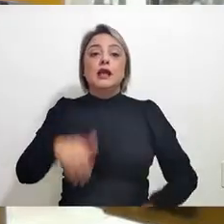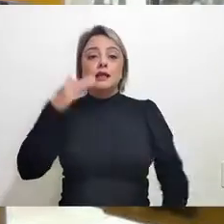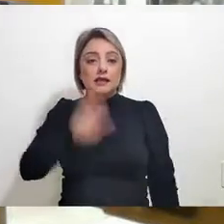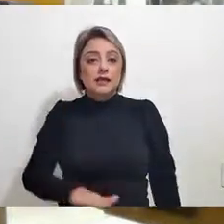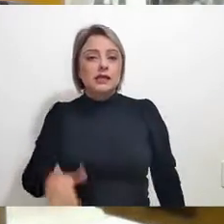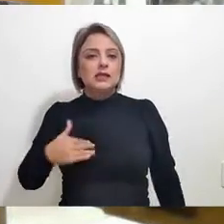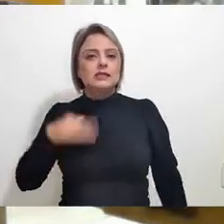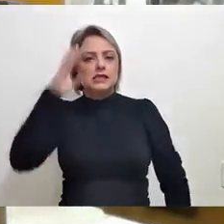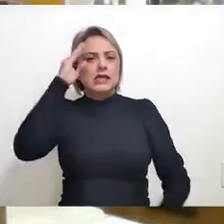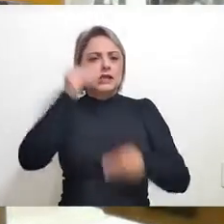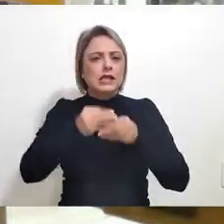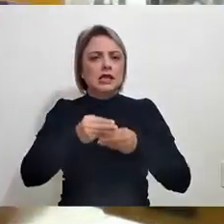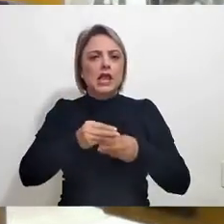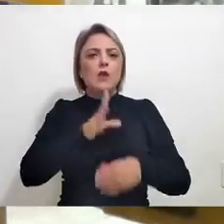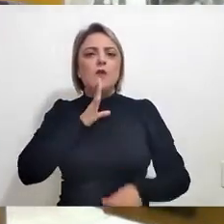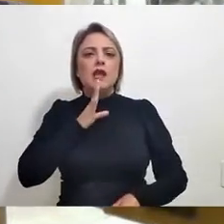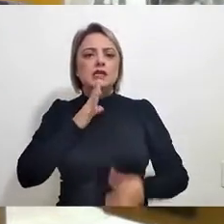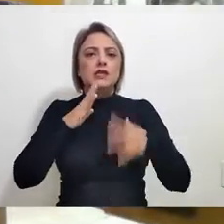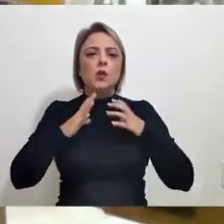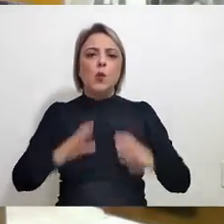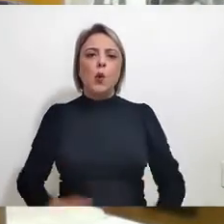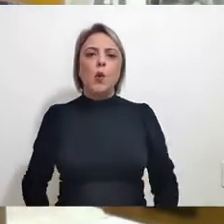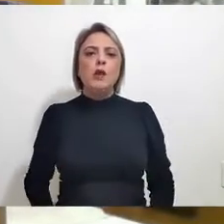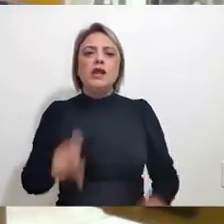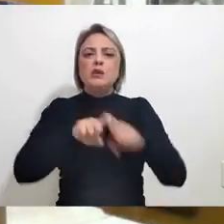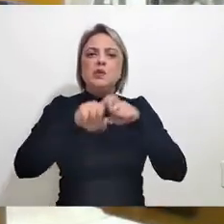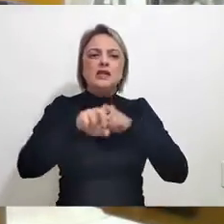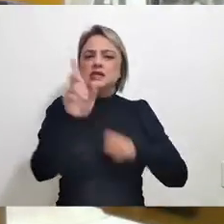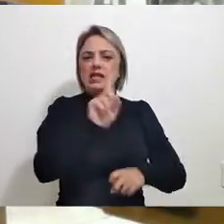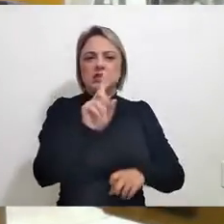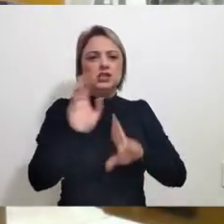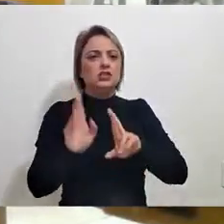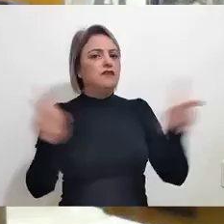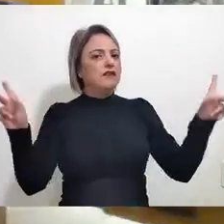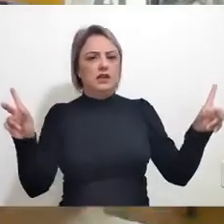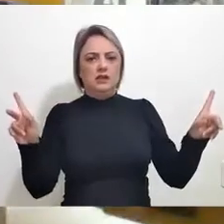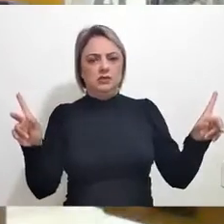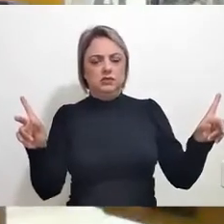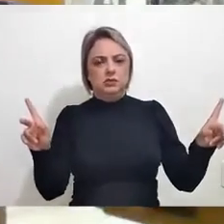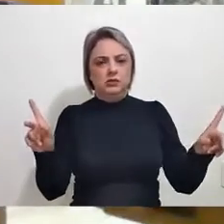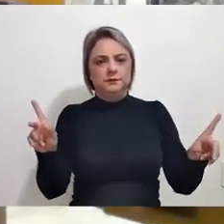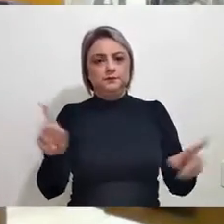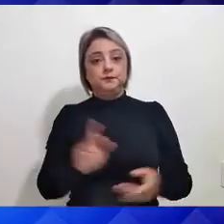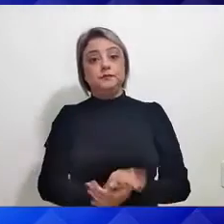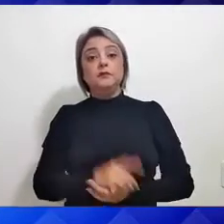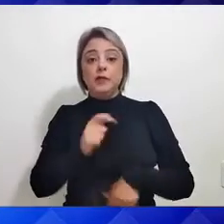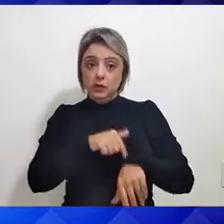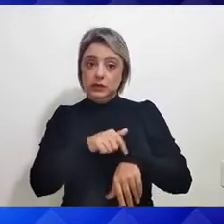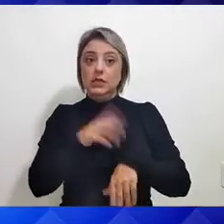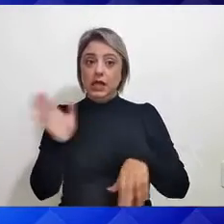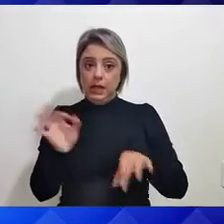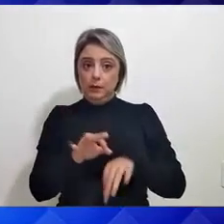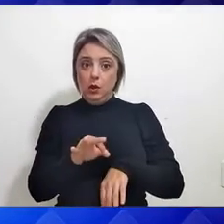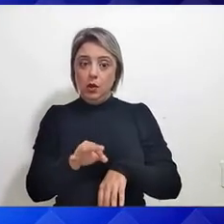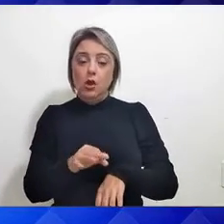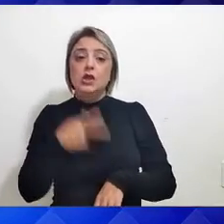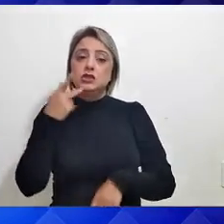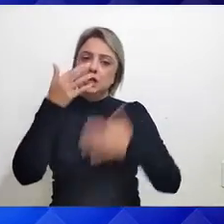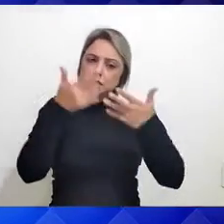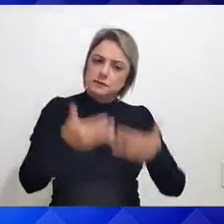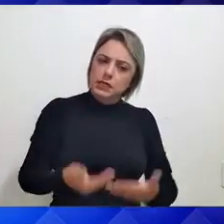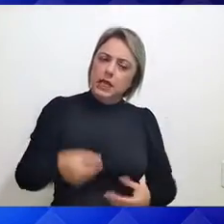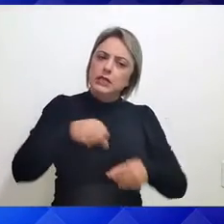daqui, que era uma camisinha num boneco, e o pai chegou lá bravo dizendo que o conselho junto com a polícia vestiu uma camisinha. Olha que